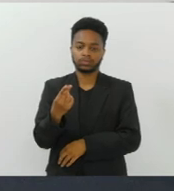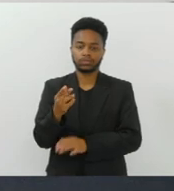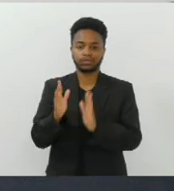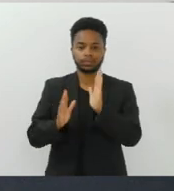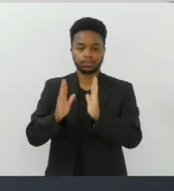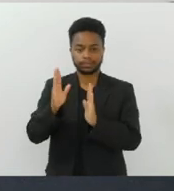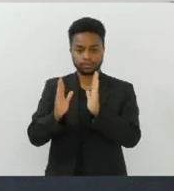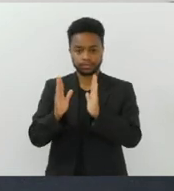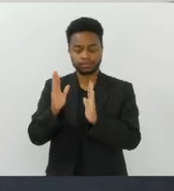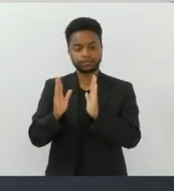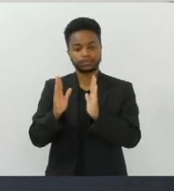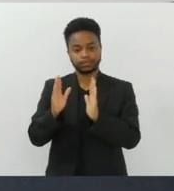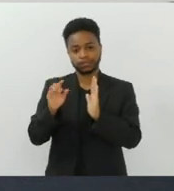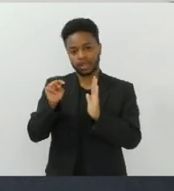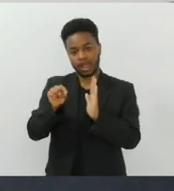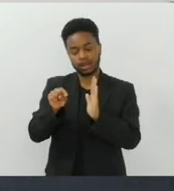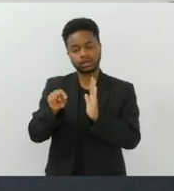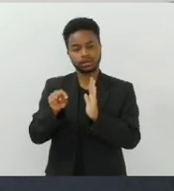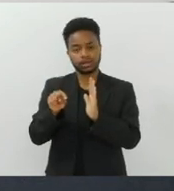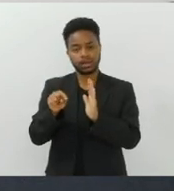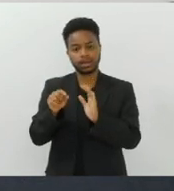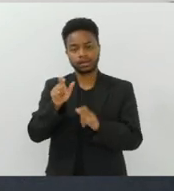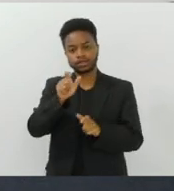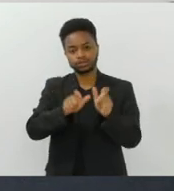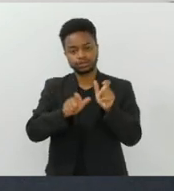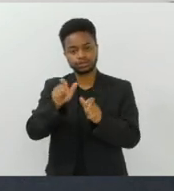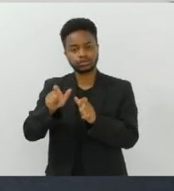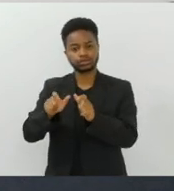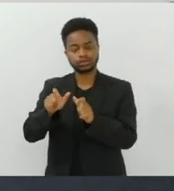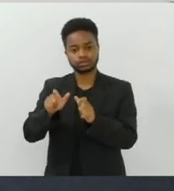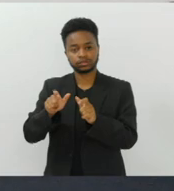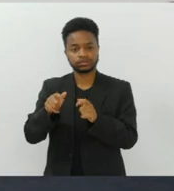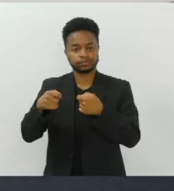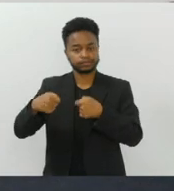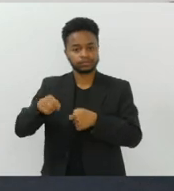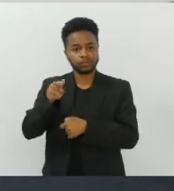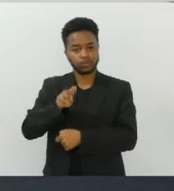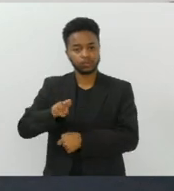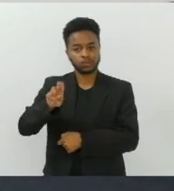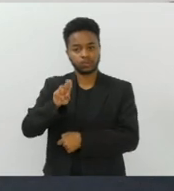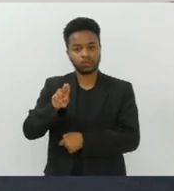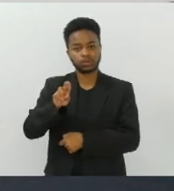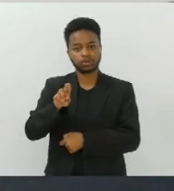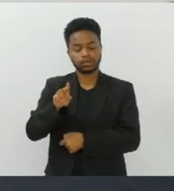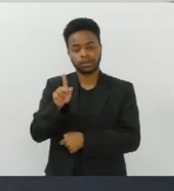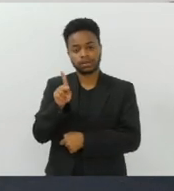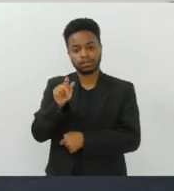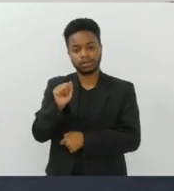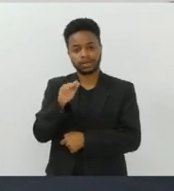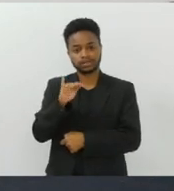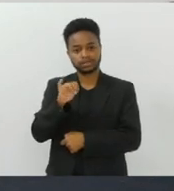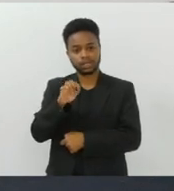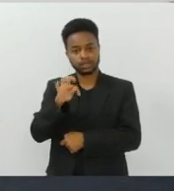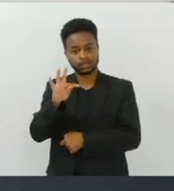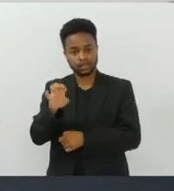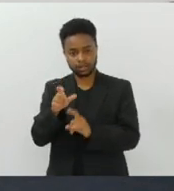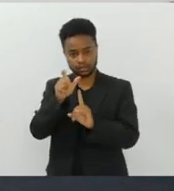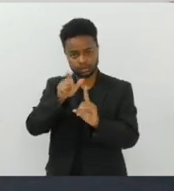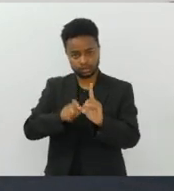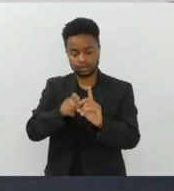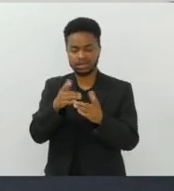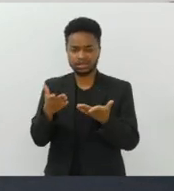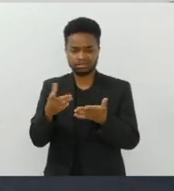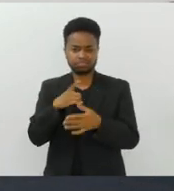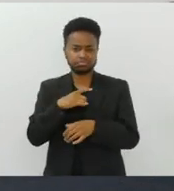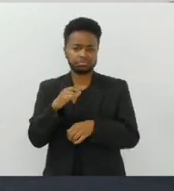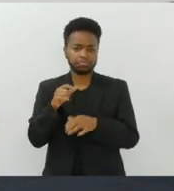momento específico que o paciente deseja, aí, utilizando aí o termo paciente. Haveria alguma